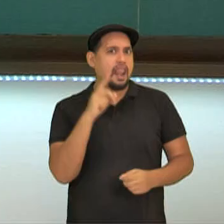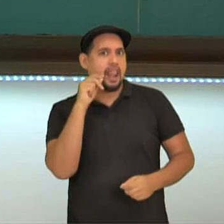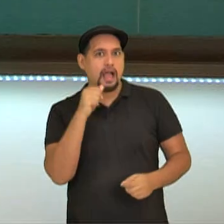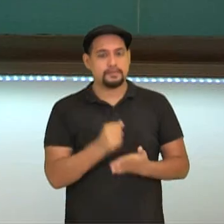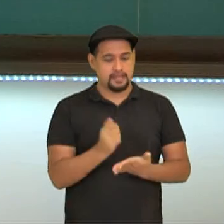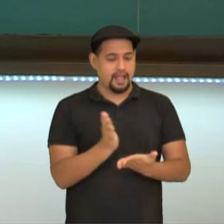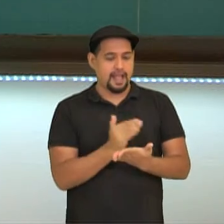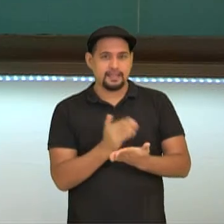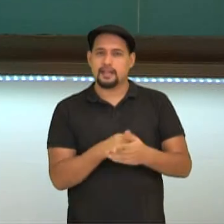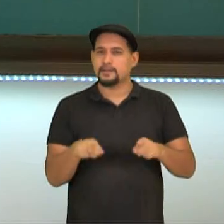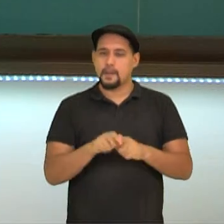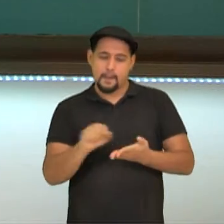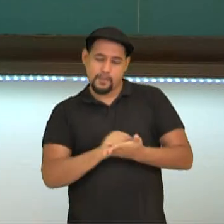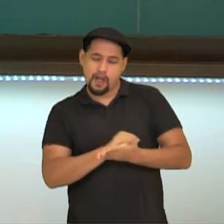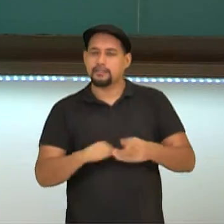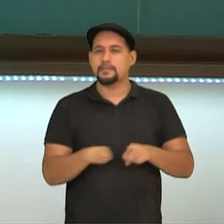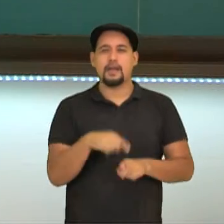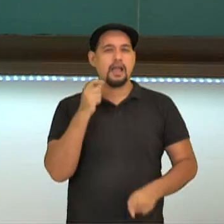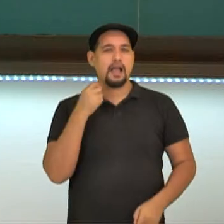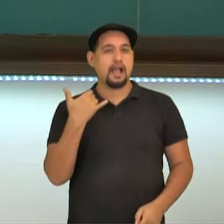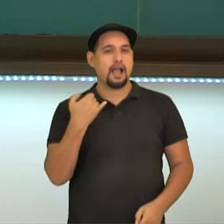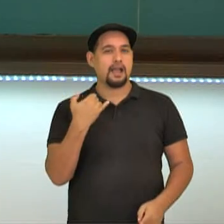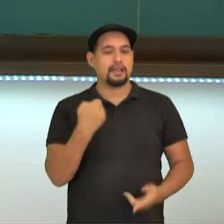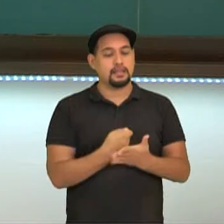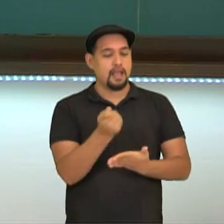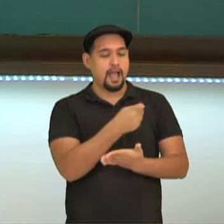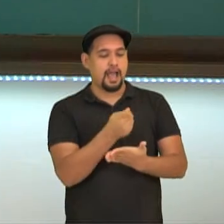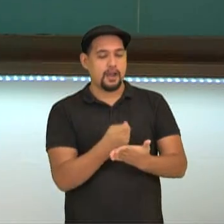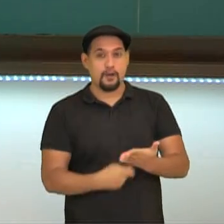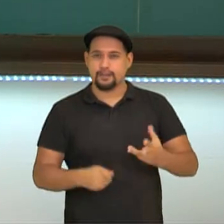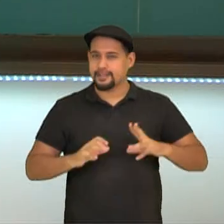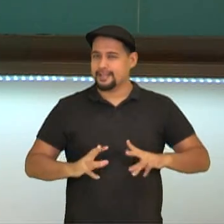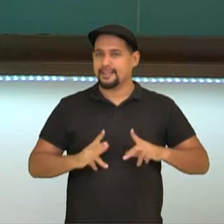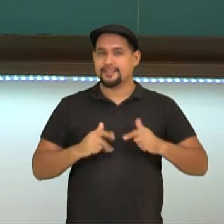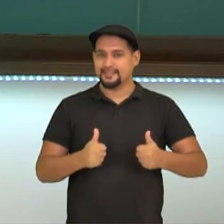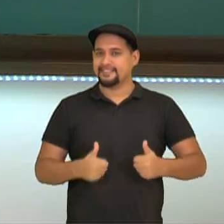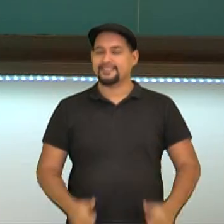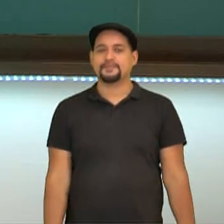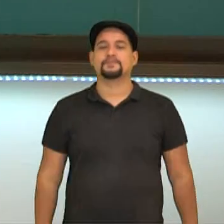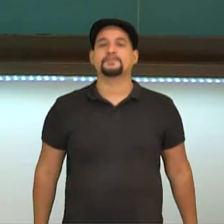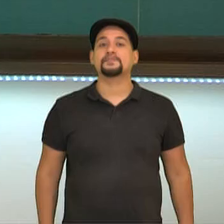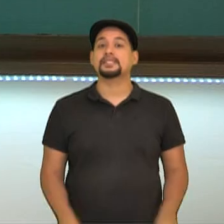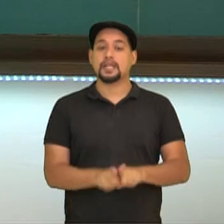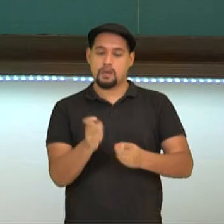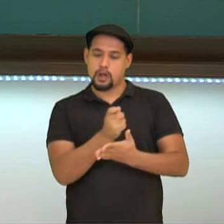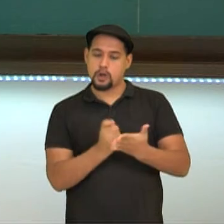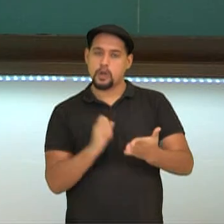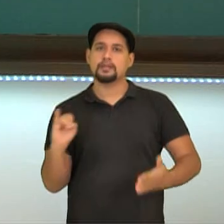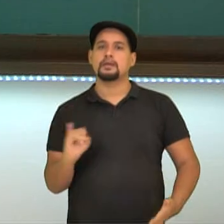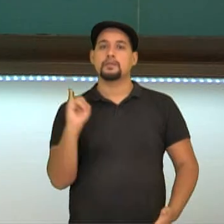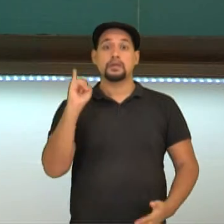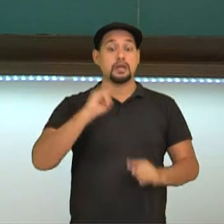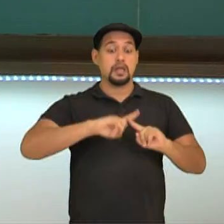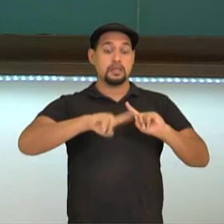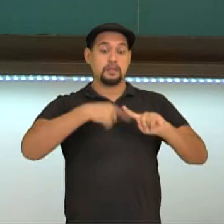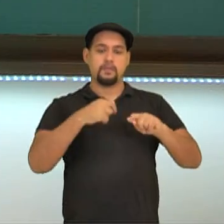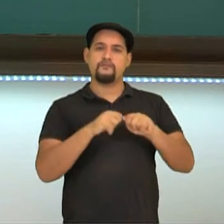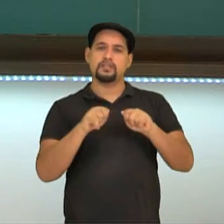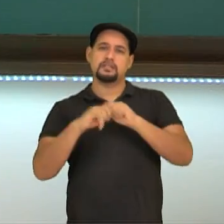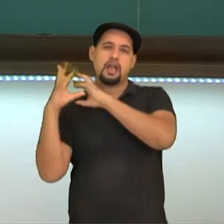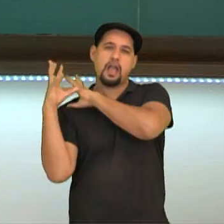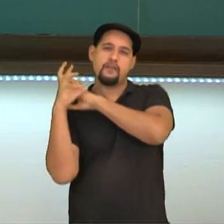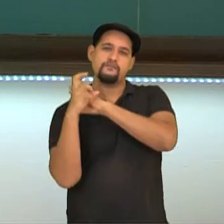caderno, borracha, caneta, anotando as aulas. A anotação é importante para depois fazer